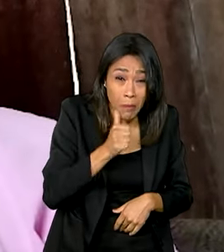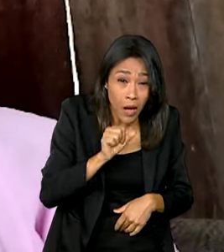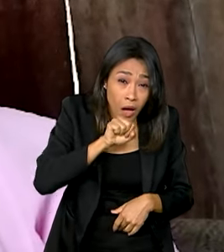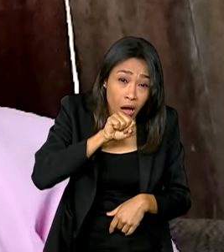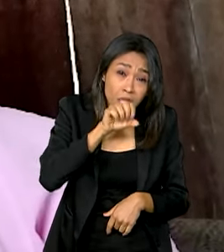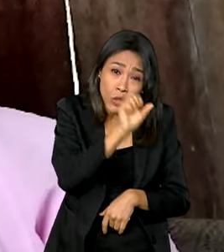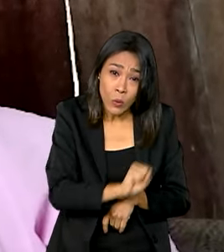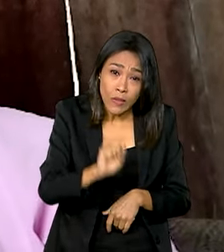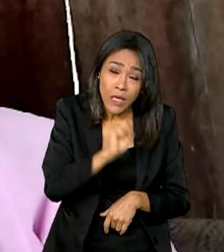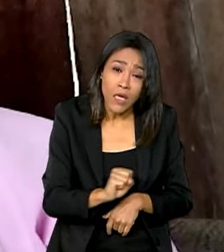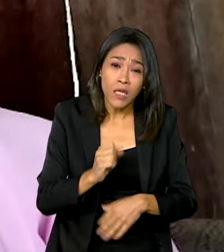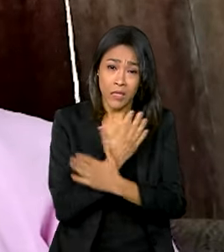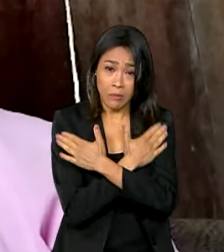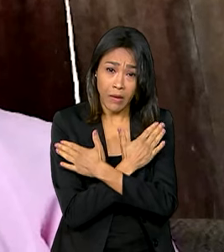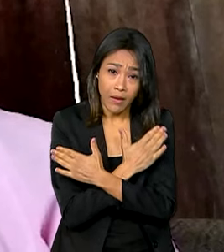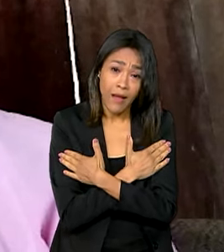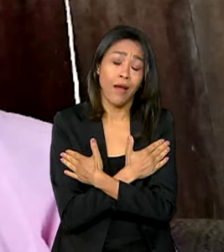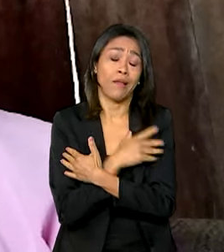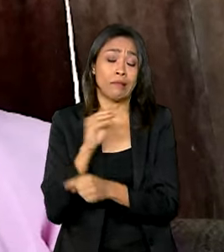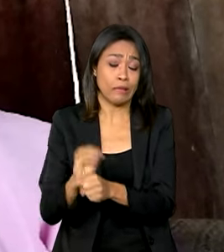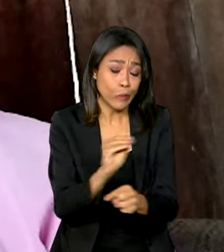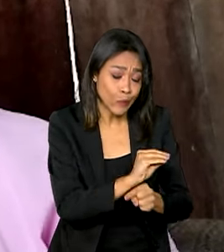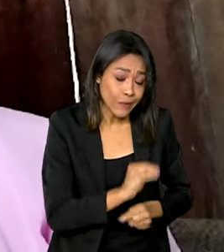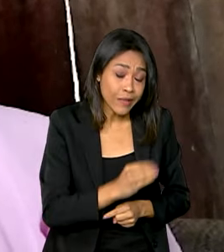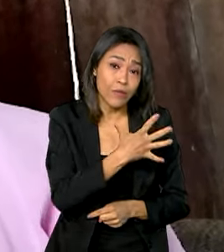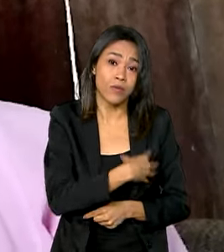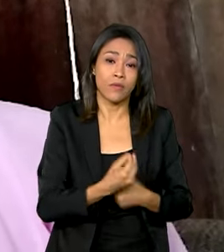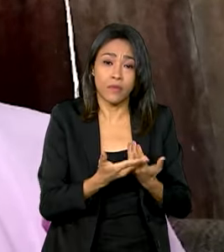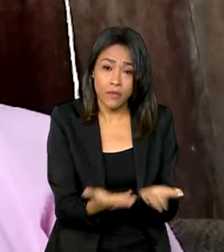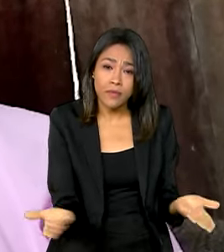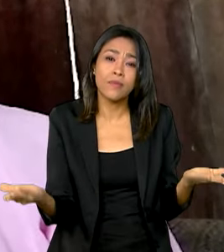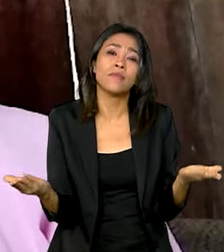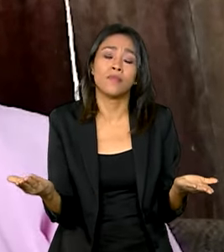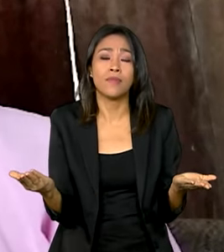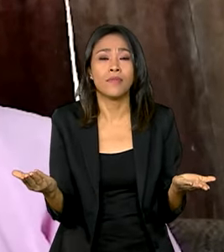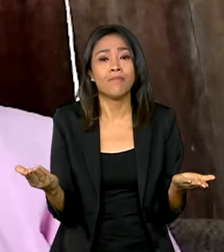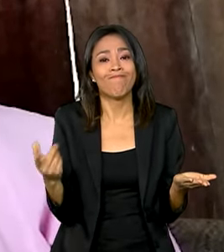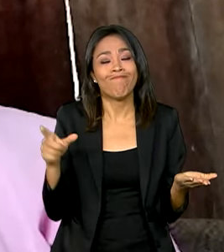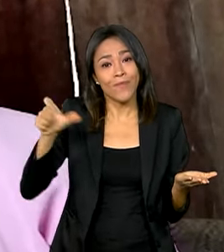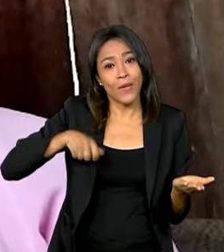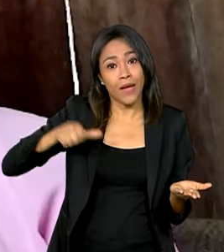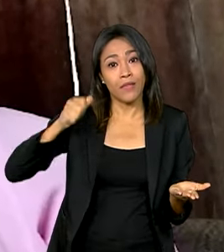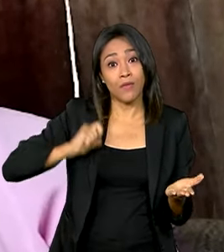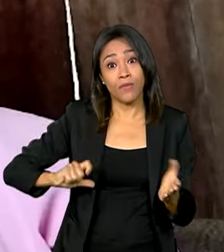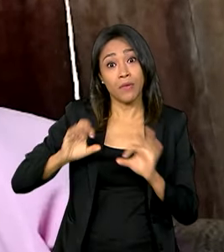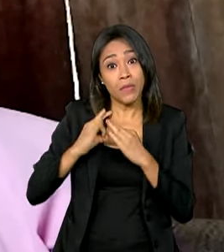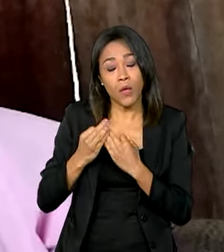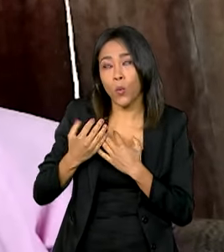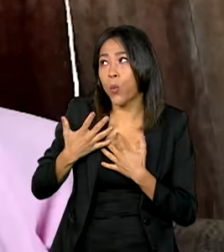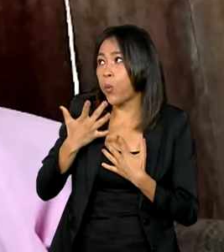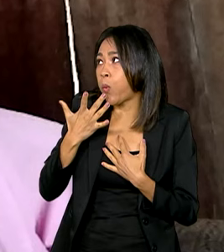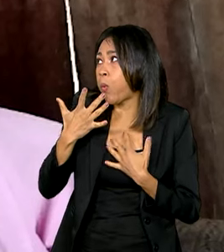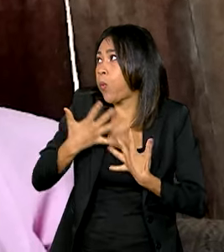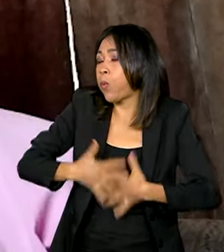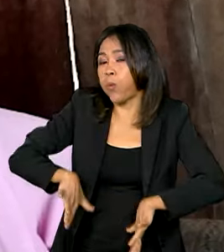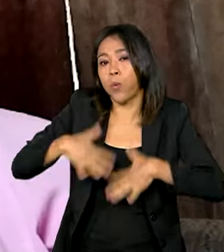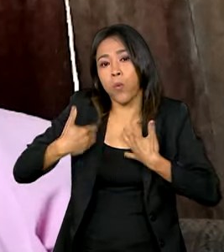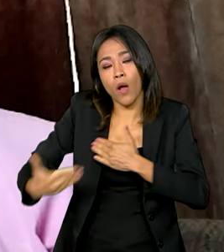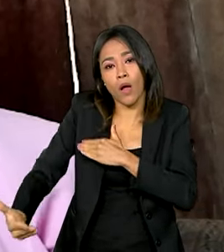que estamos empregadas que temos que cuidar dos nossos filhos faça seu bolso à família que é uma grande ajuda